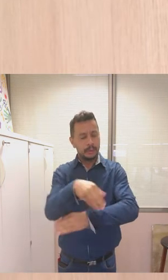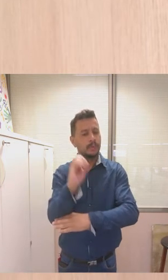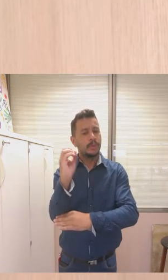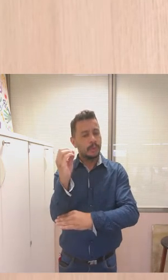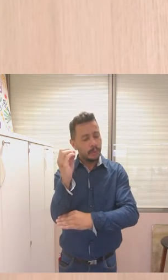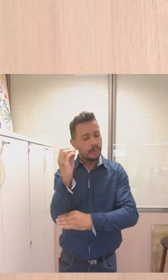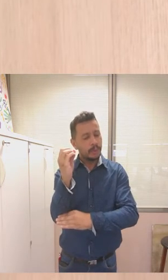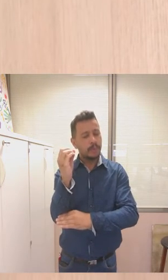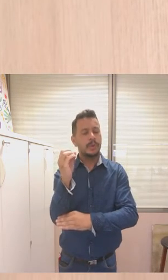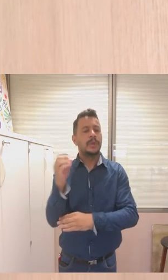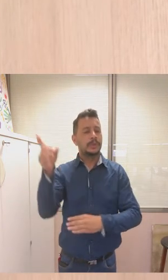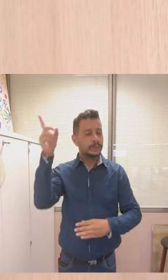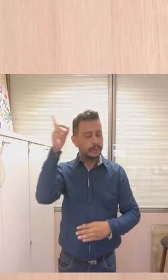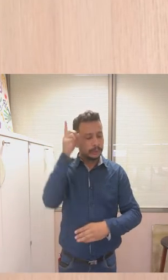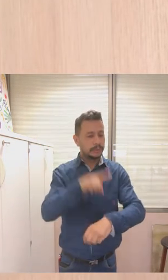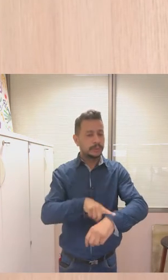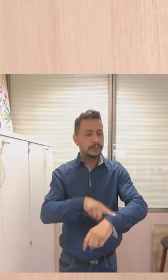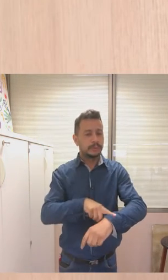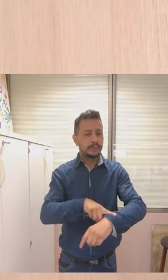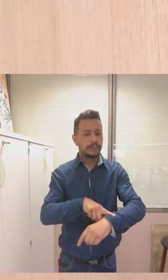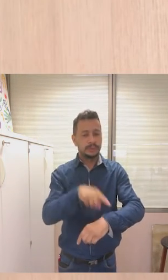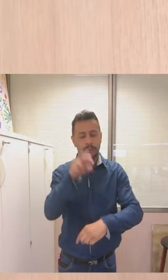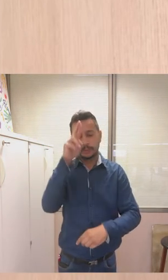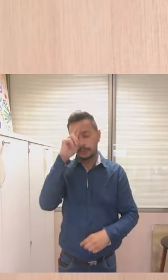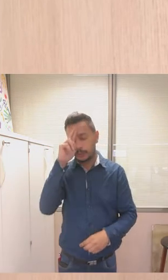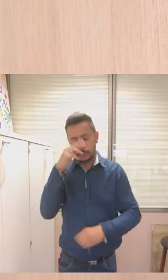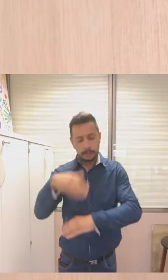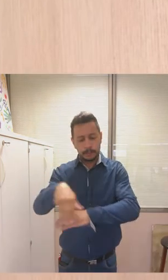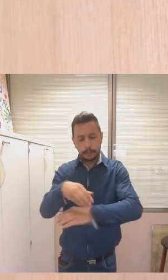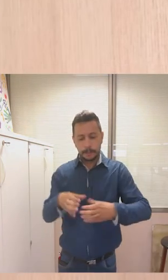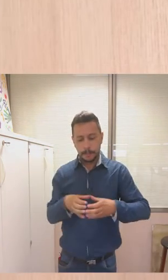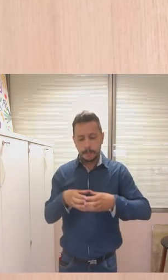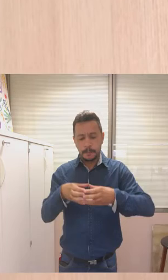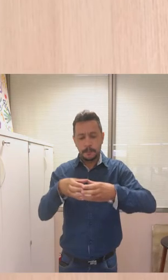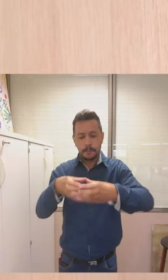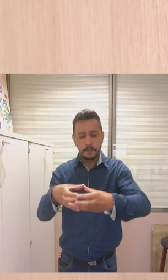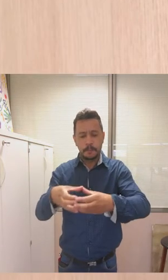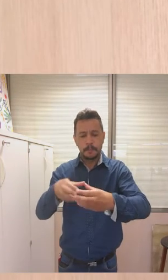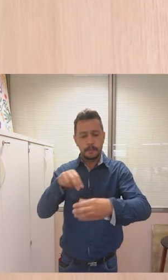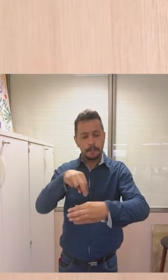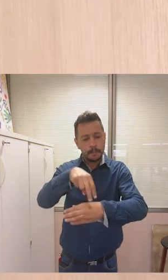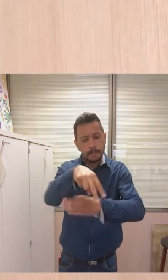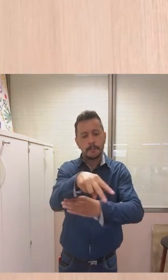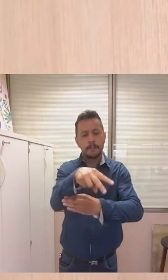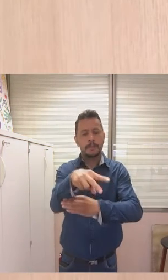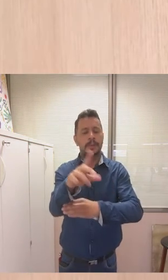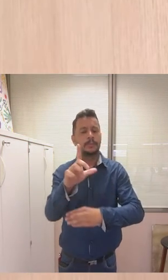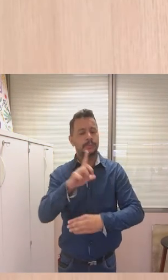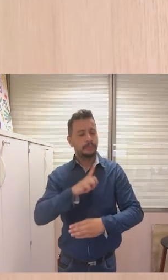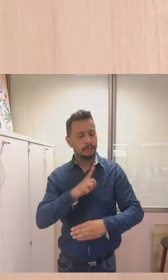Largo de Osasco a partir das 12 horas de lá a manifestação seguirá encaminhada até a